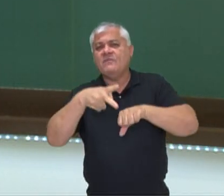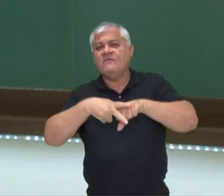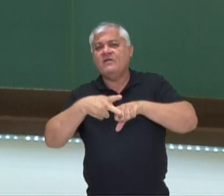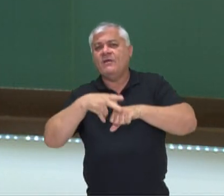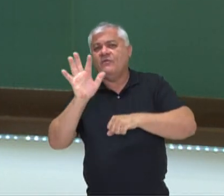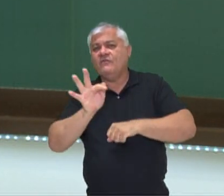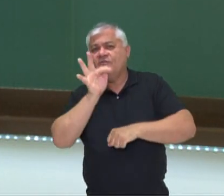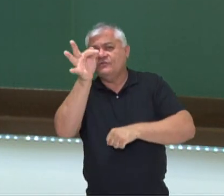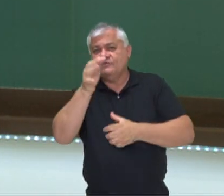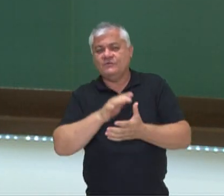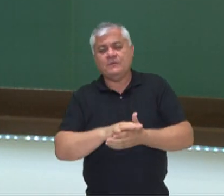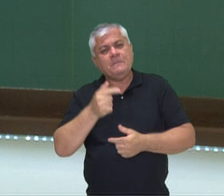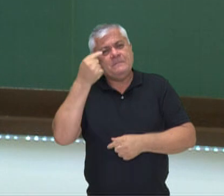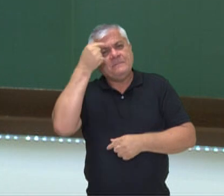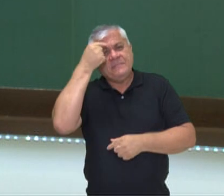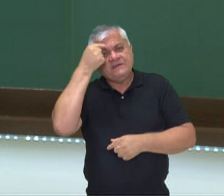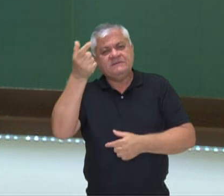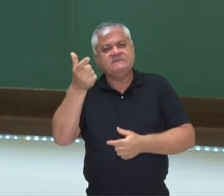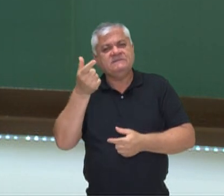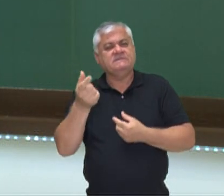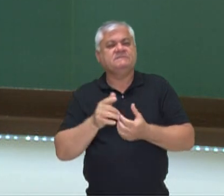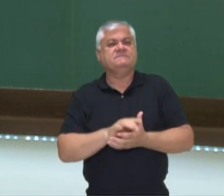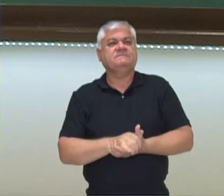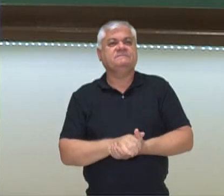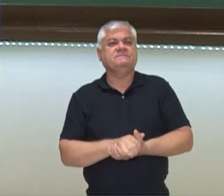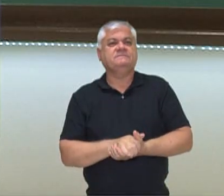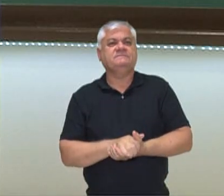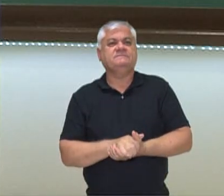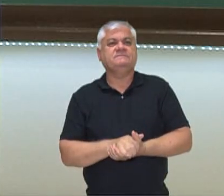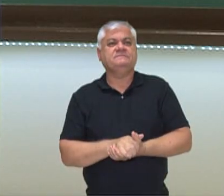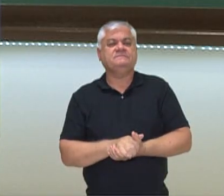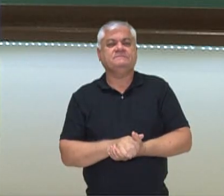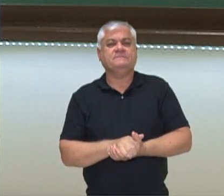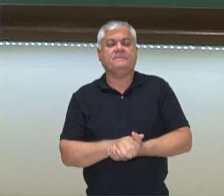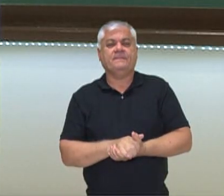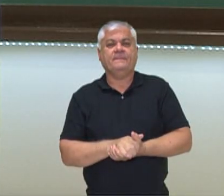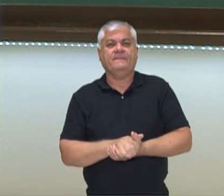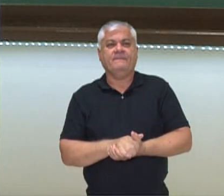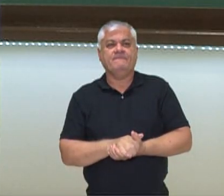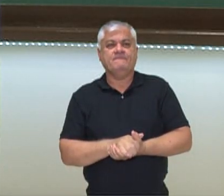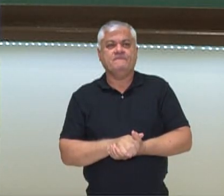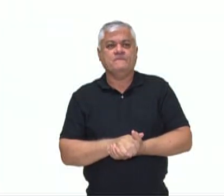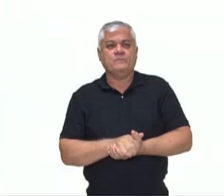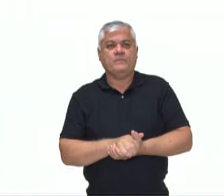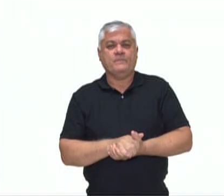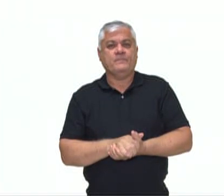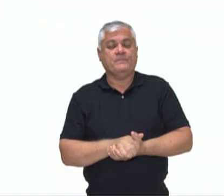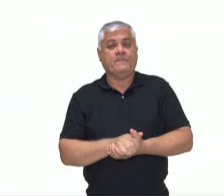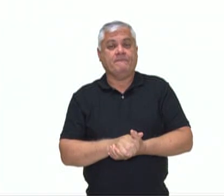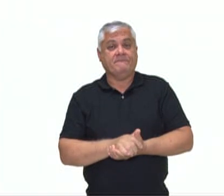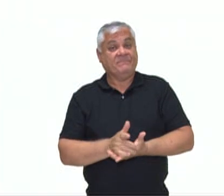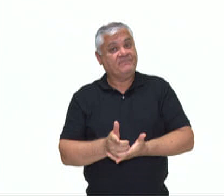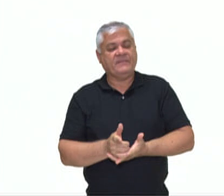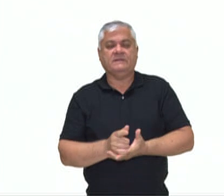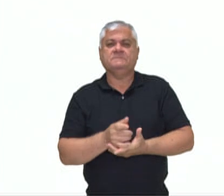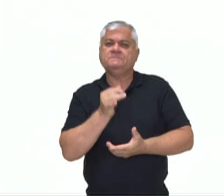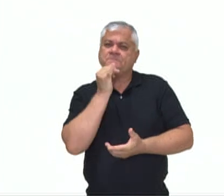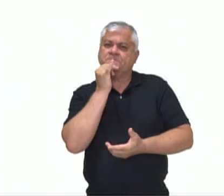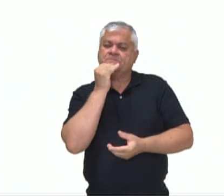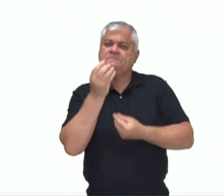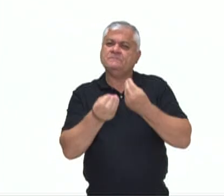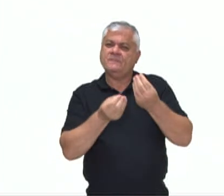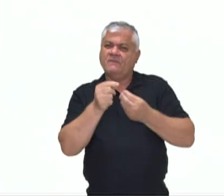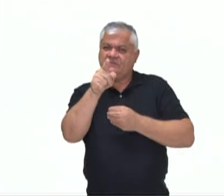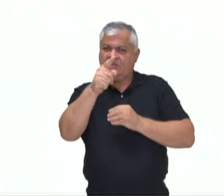futuro? Vamos pensar um pouquinho sobre isso nessa aula. Let's practice lyrics. E